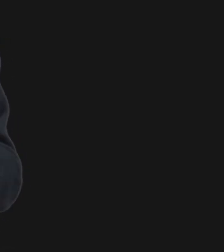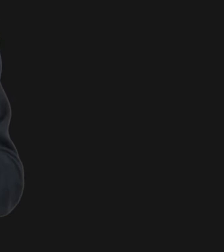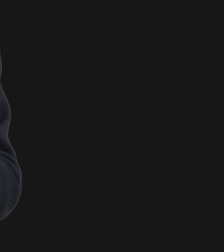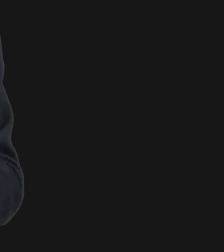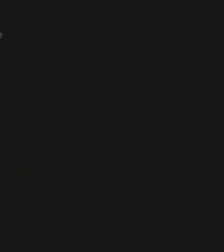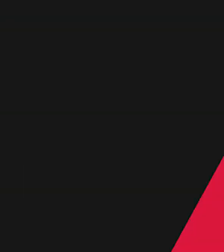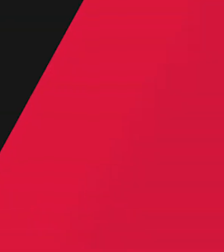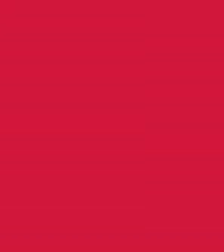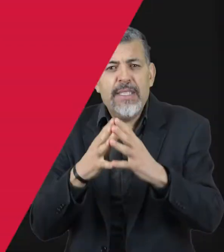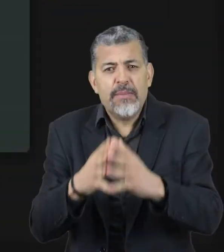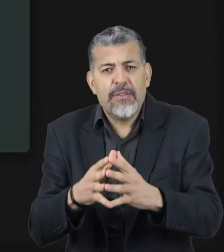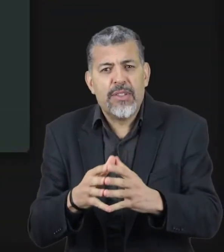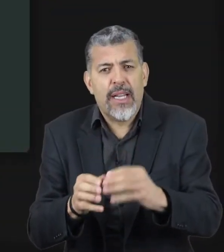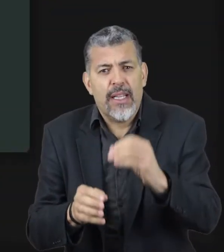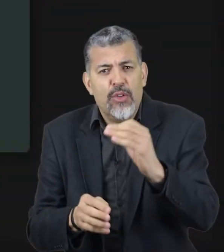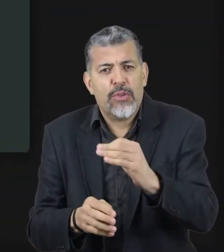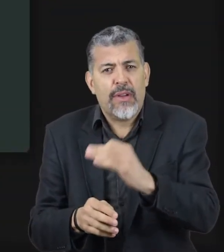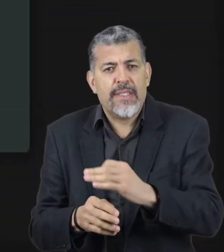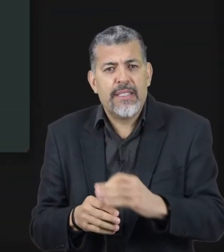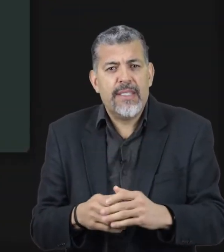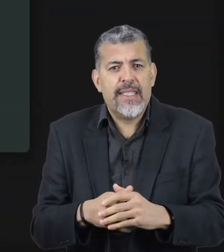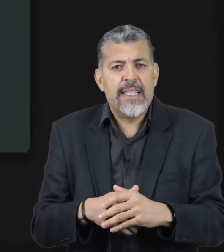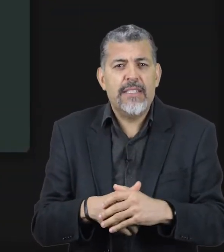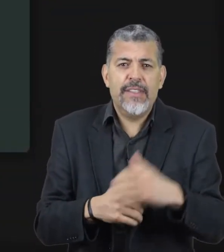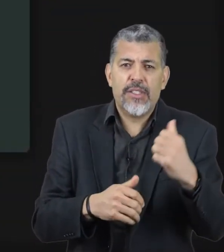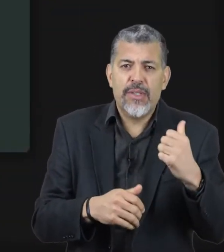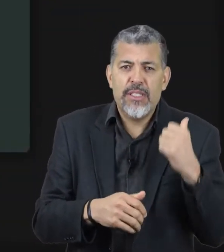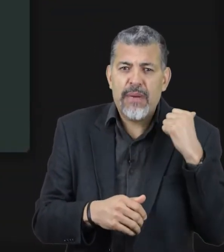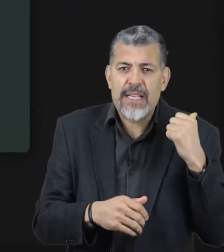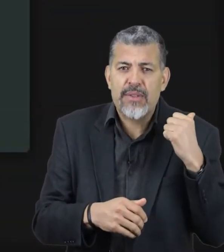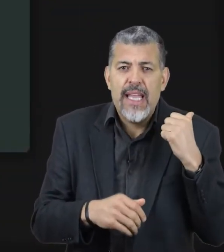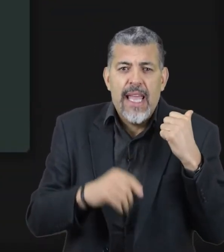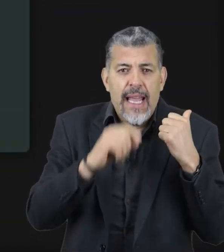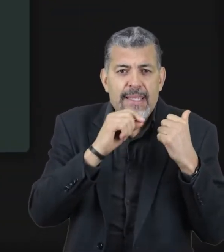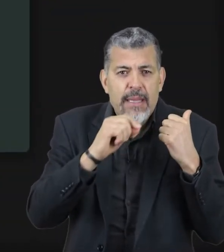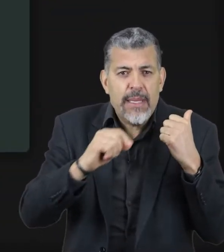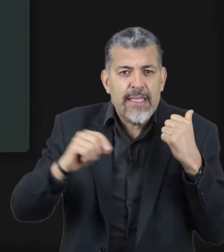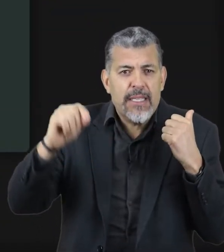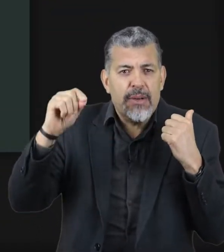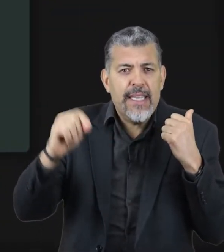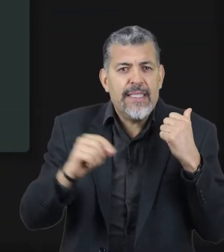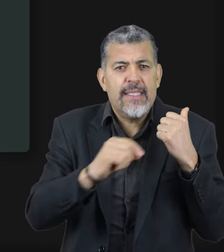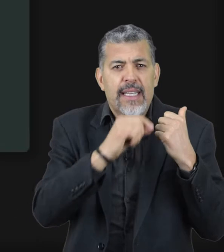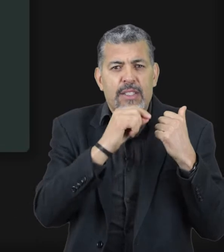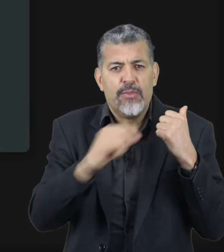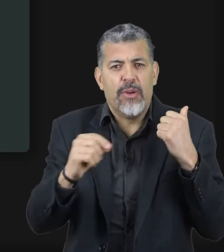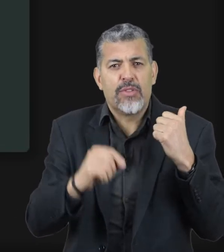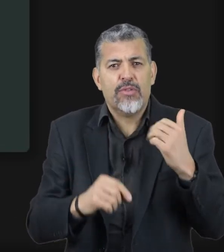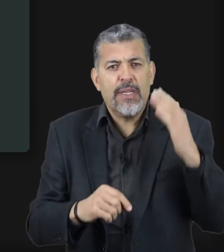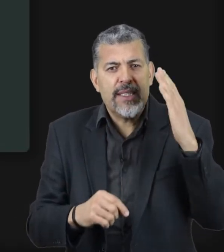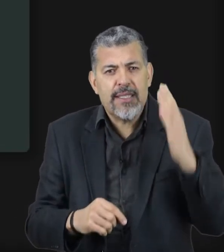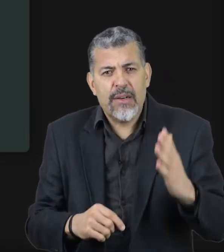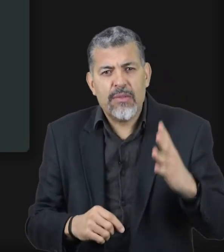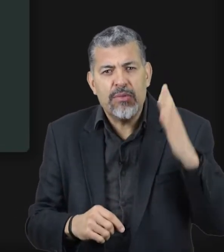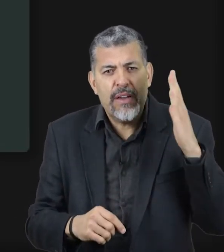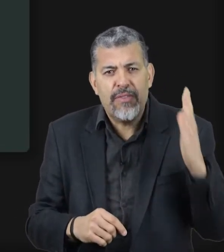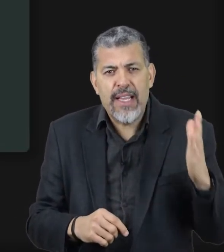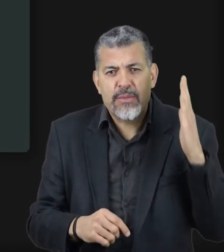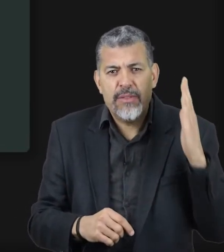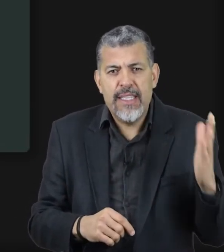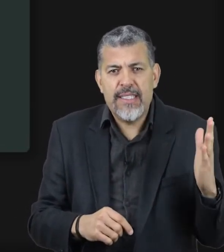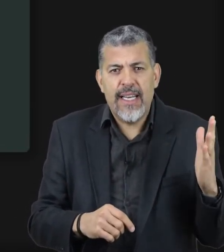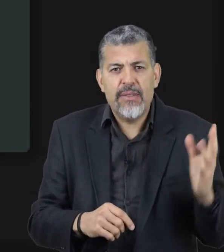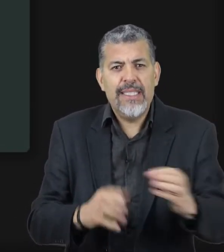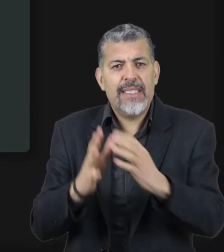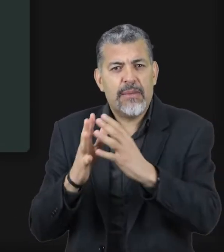Vamos direto ao tema de hoje. A medida provisória número 927 de 22 de março, ela estabeleceu, entre tantos pontos, uma questão com